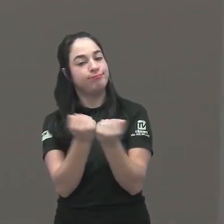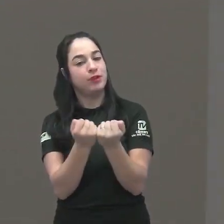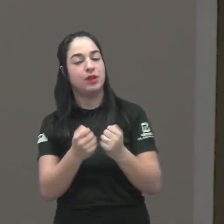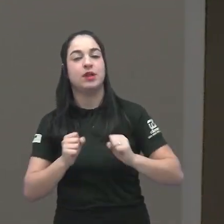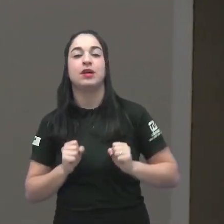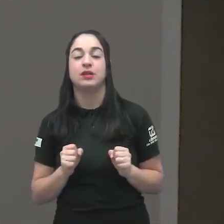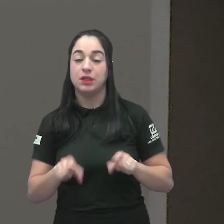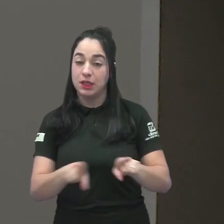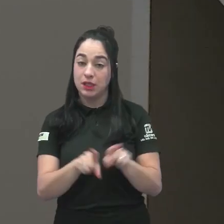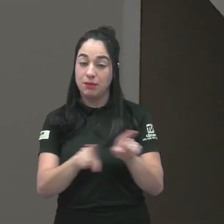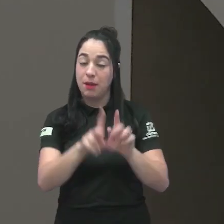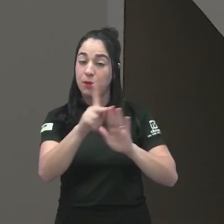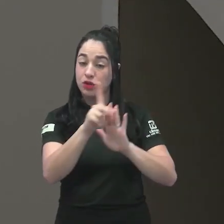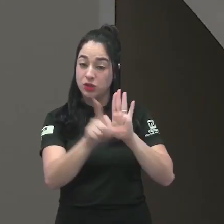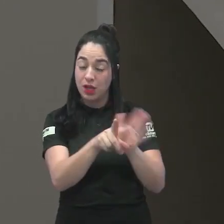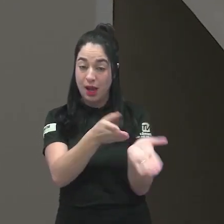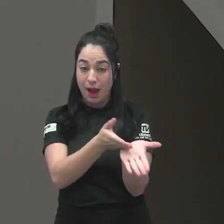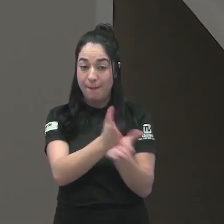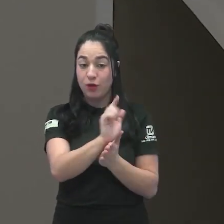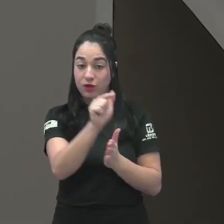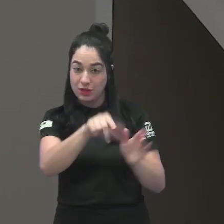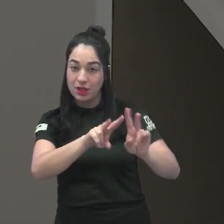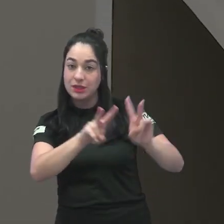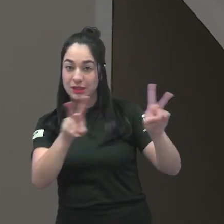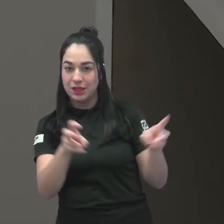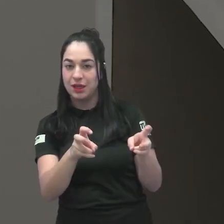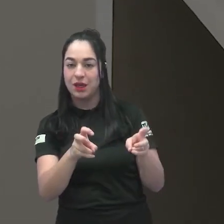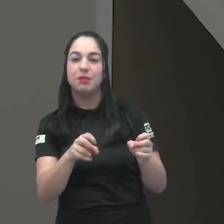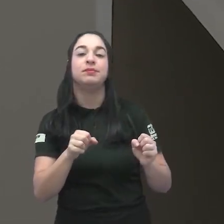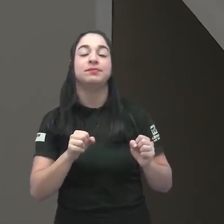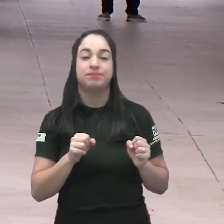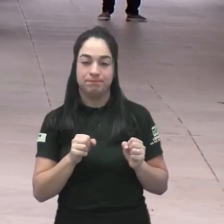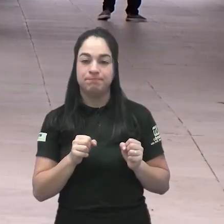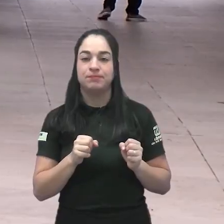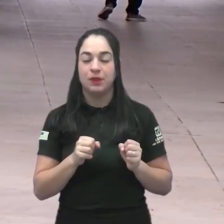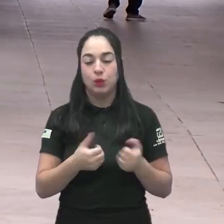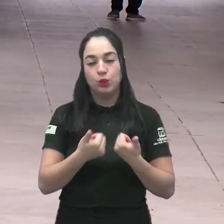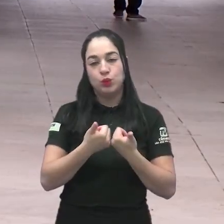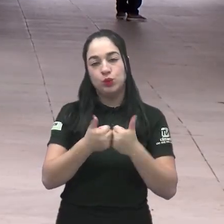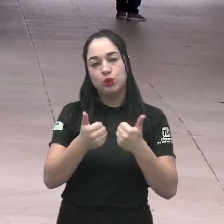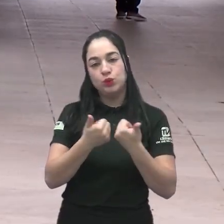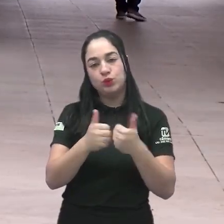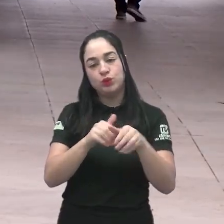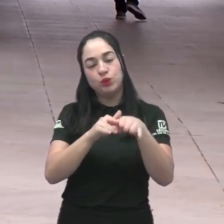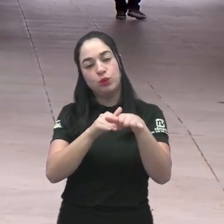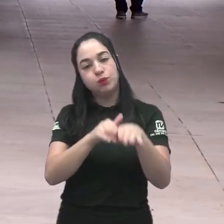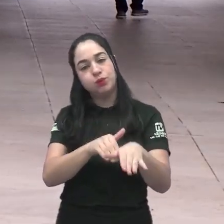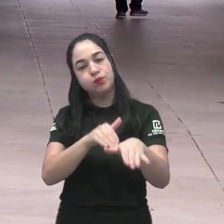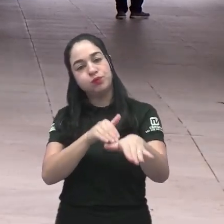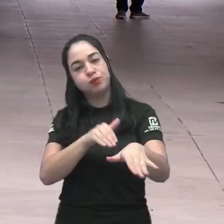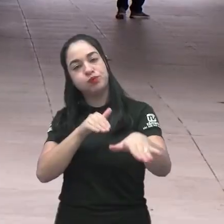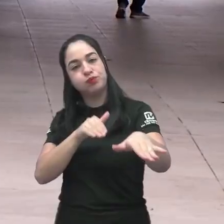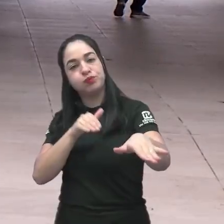cobranças ao poder público ou a aprovação de projetos de lei sobre o tema. Para que a fluidez no trânsito vá além da